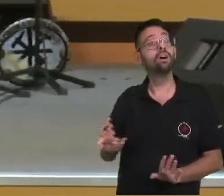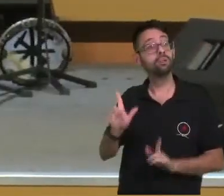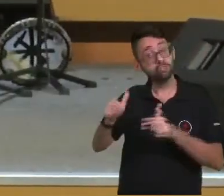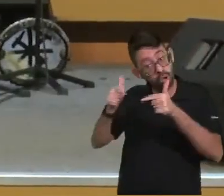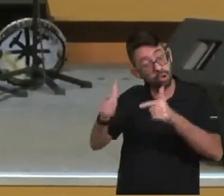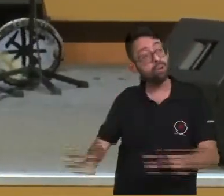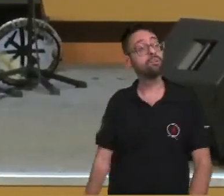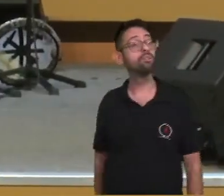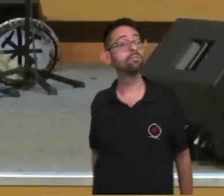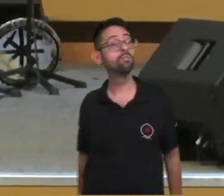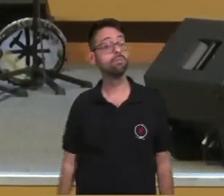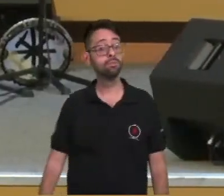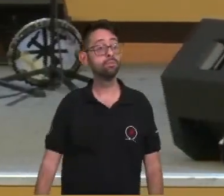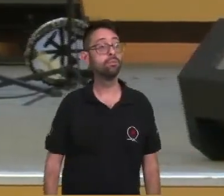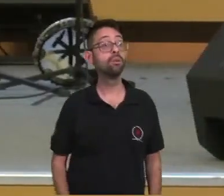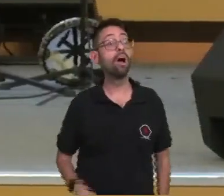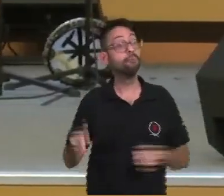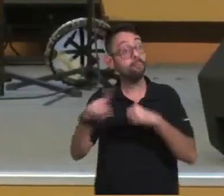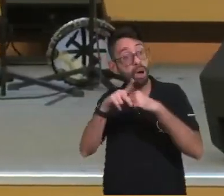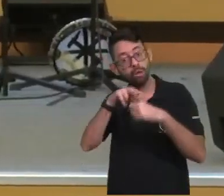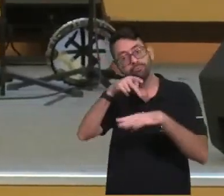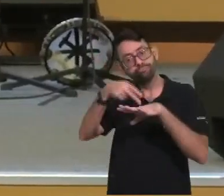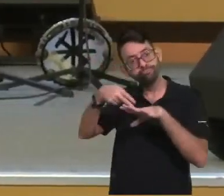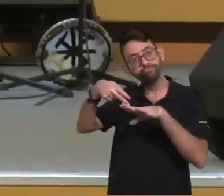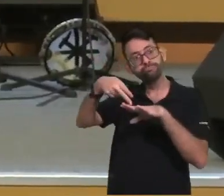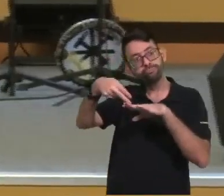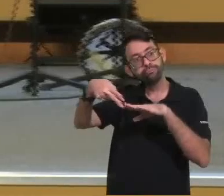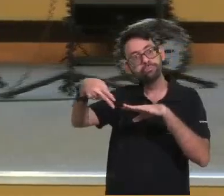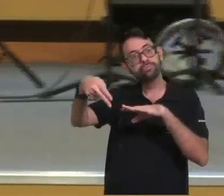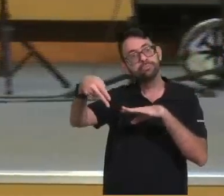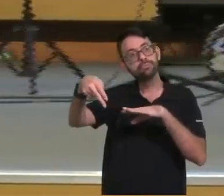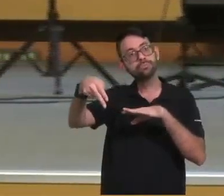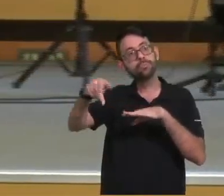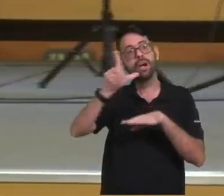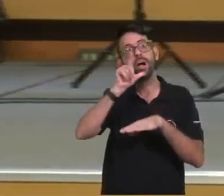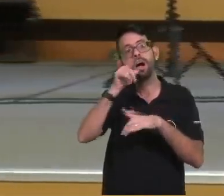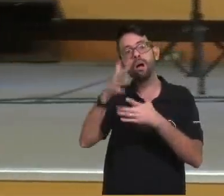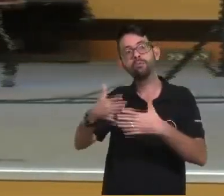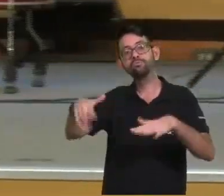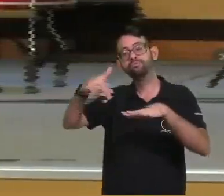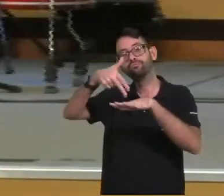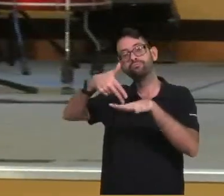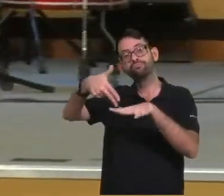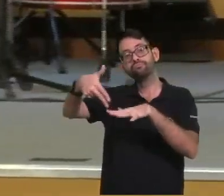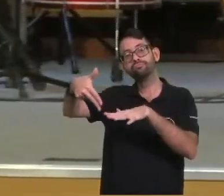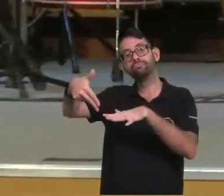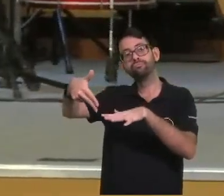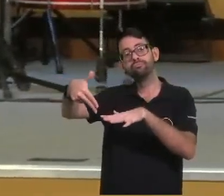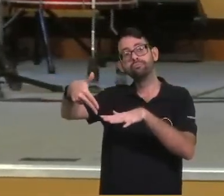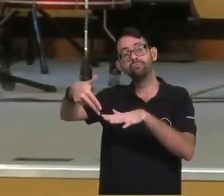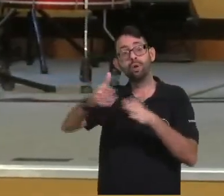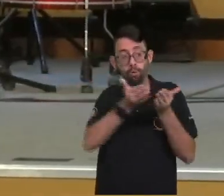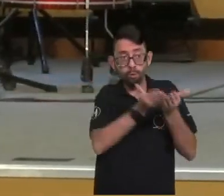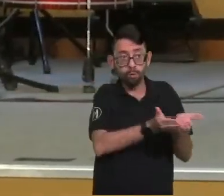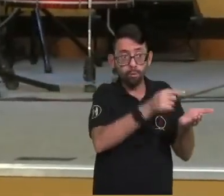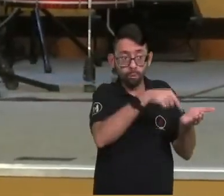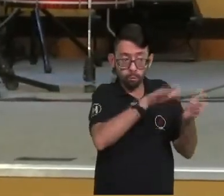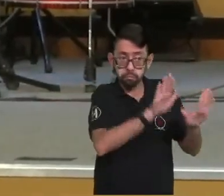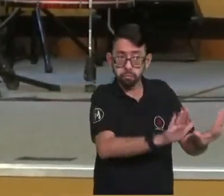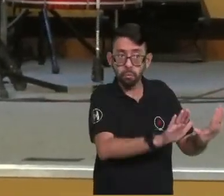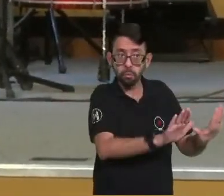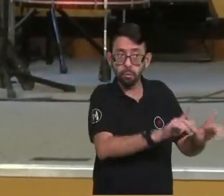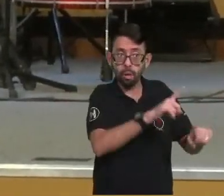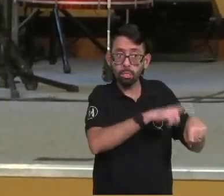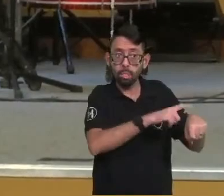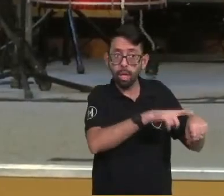principiante. E lá vai ele, sim ou não? Sim ou não? E quem andou sobre as águas? E os outros? E eles estavam